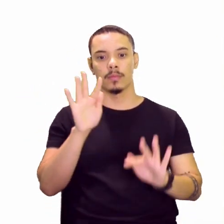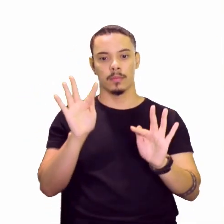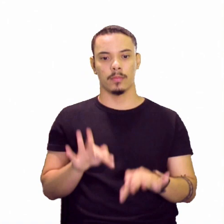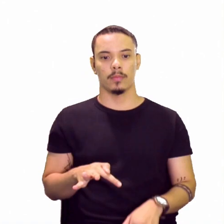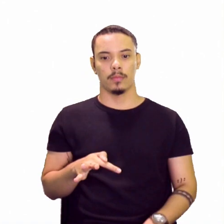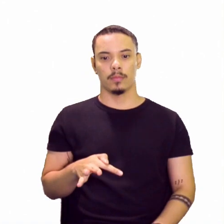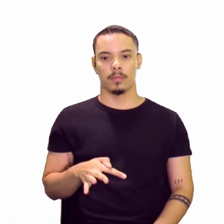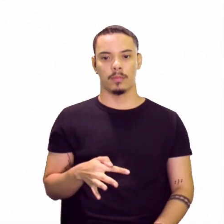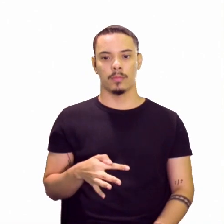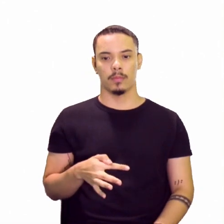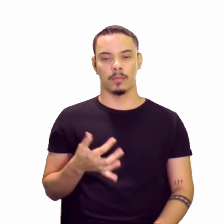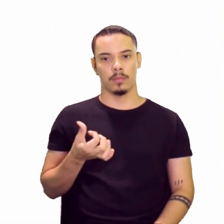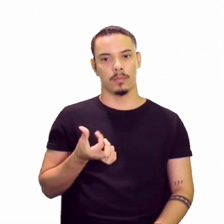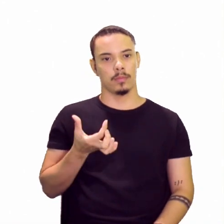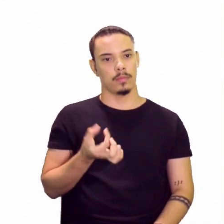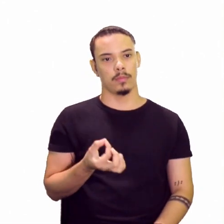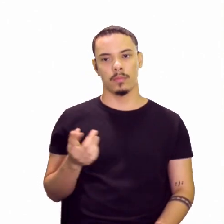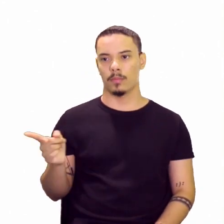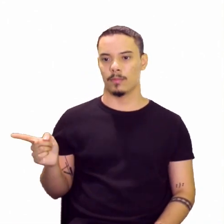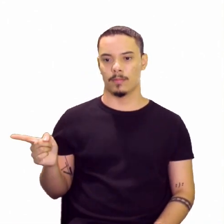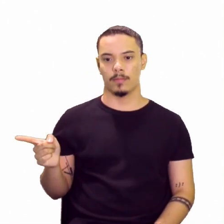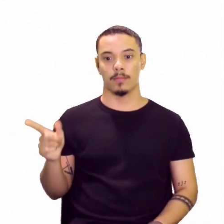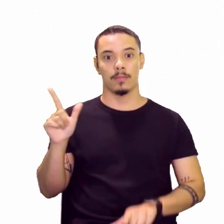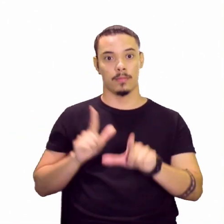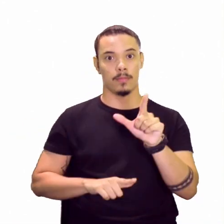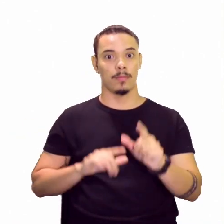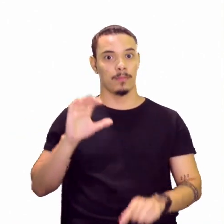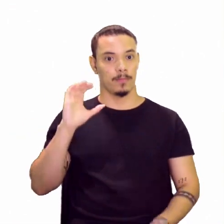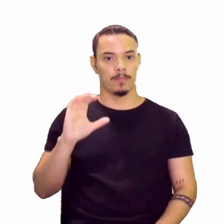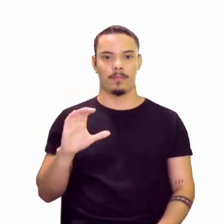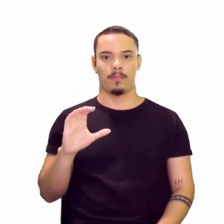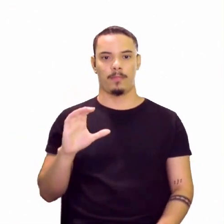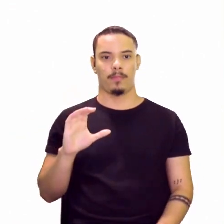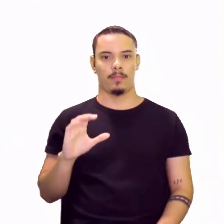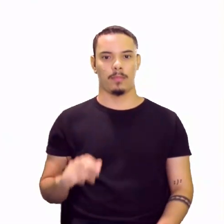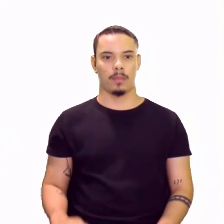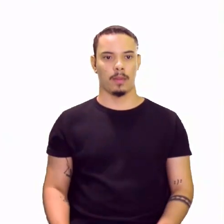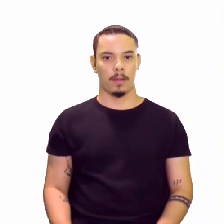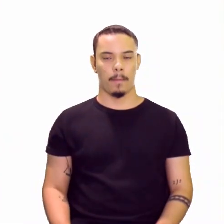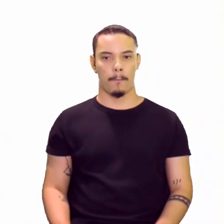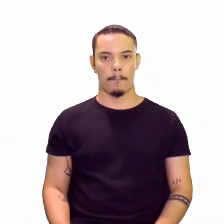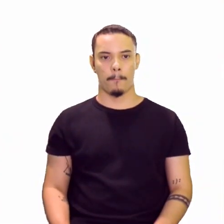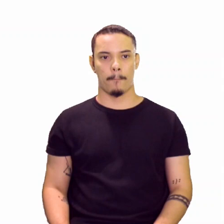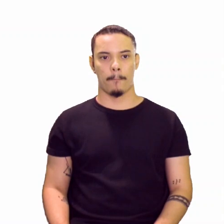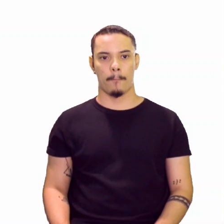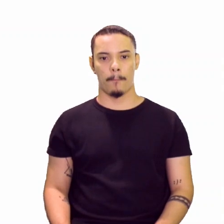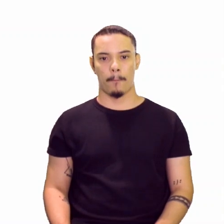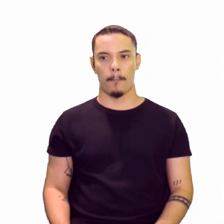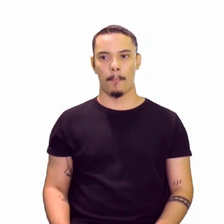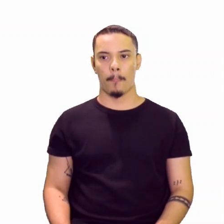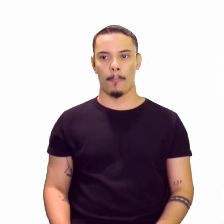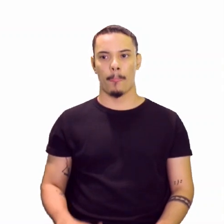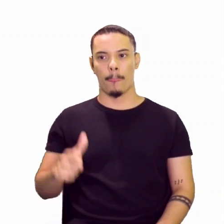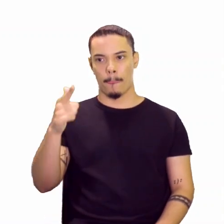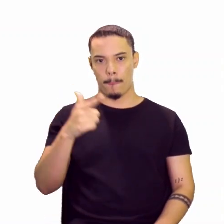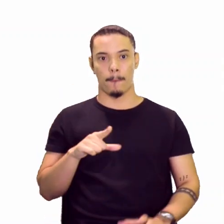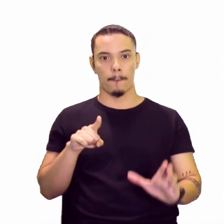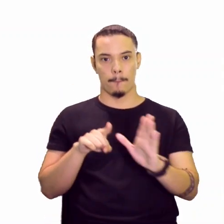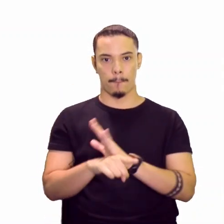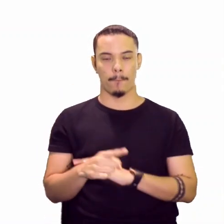quanto? 60 metros, gente, letra C, fechado? Olha mais uma questãozinha aqui, ó.